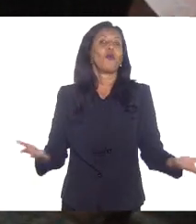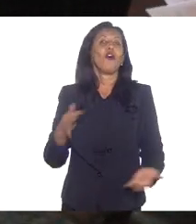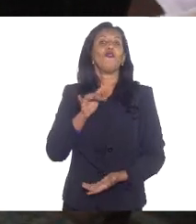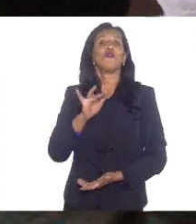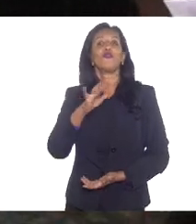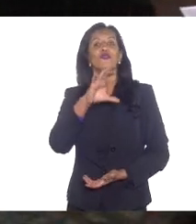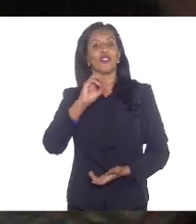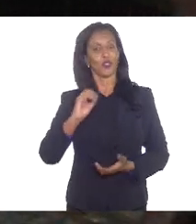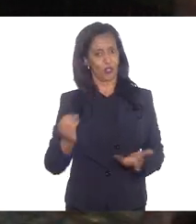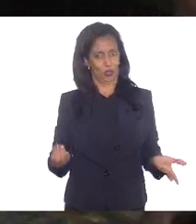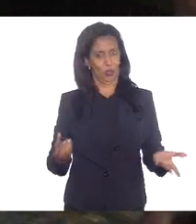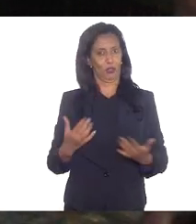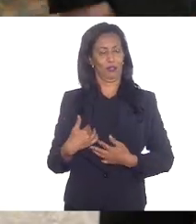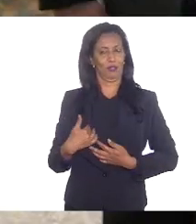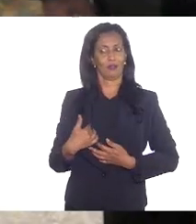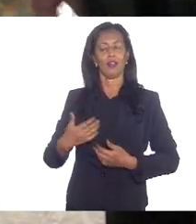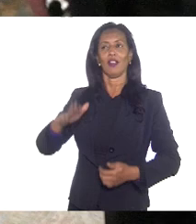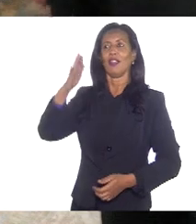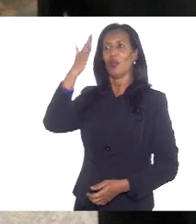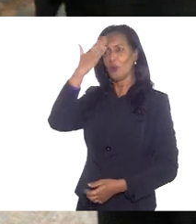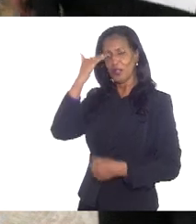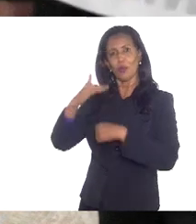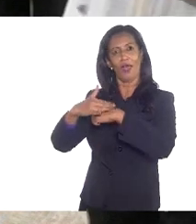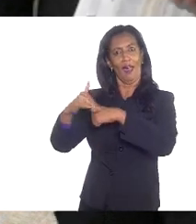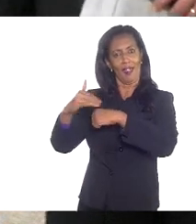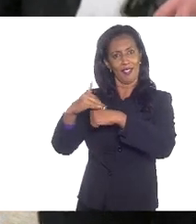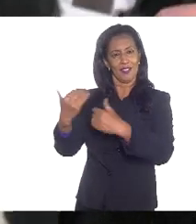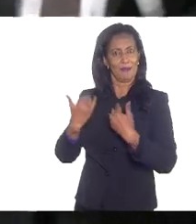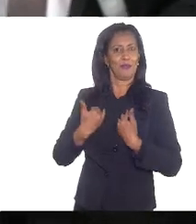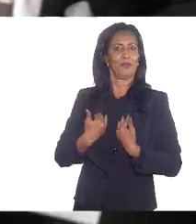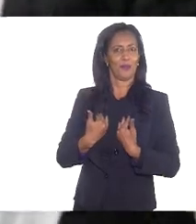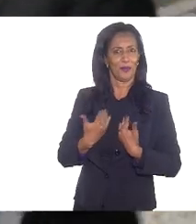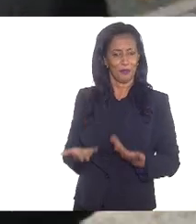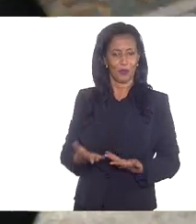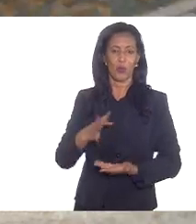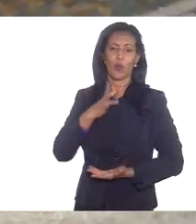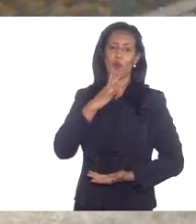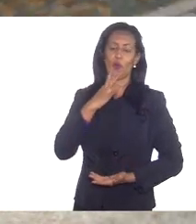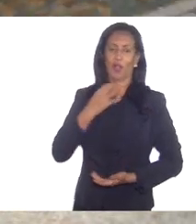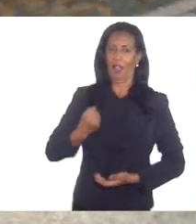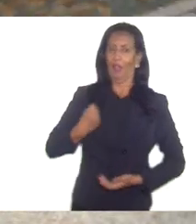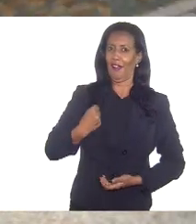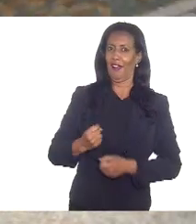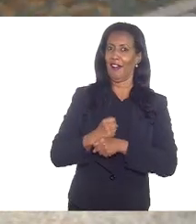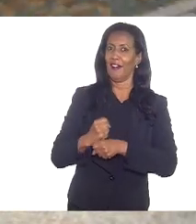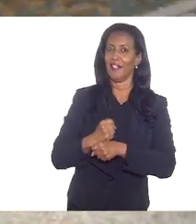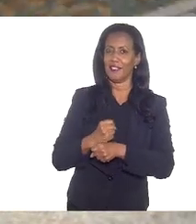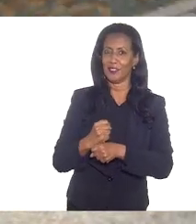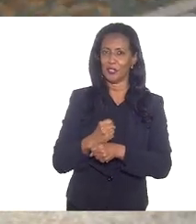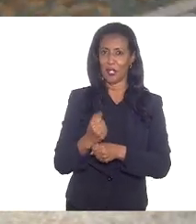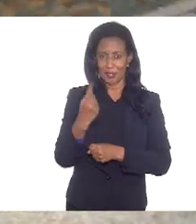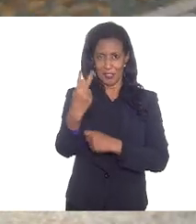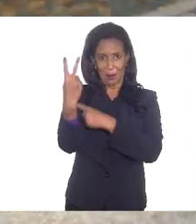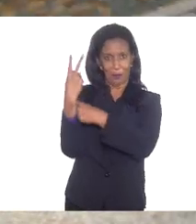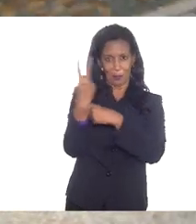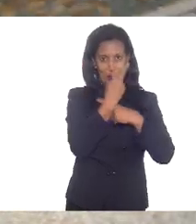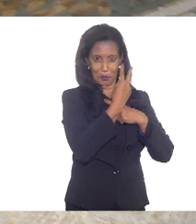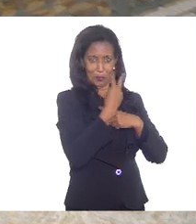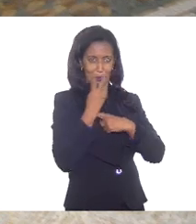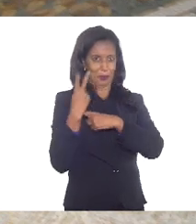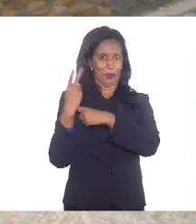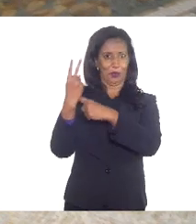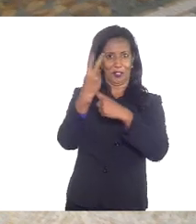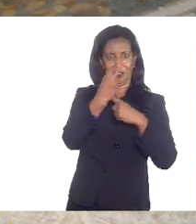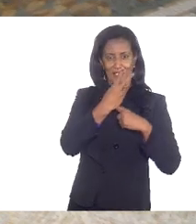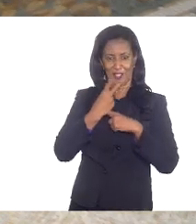certeza que o carinho que Vossa Excelência tem por mim... Muito carinho, Vossa Excelência, nos conhecemos há muito tempo. Vossa Excelência vai me blindar desses feitiços. Tá bom. Assim